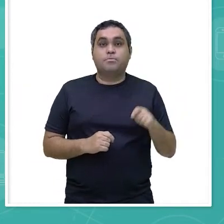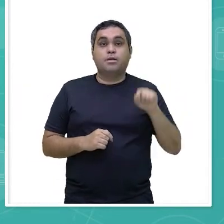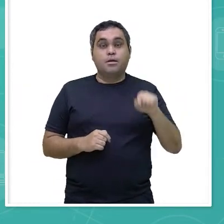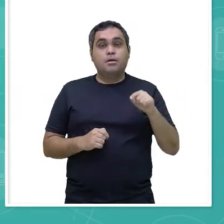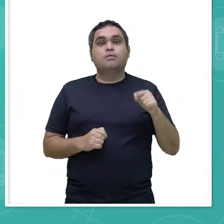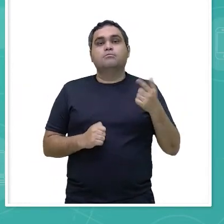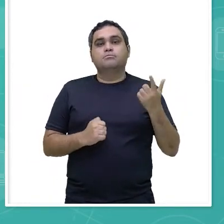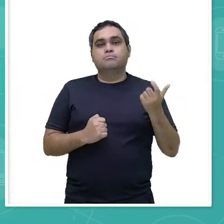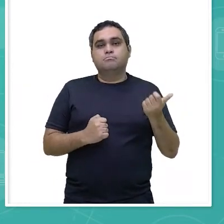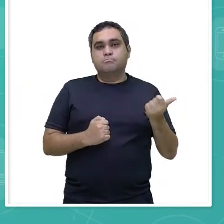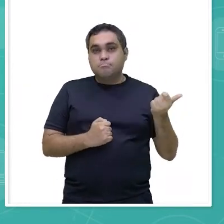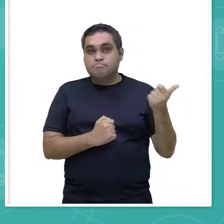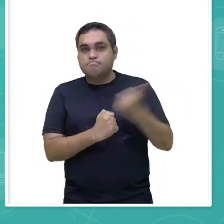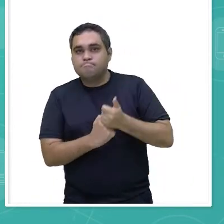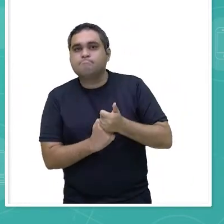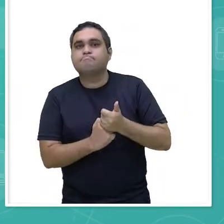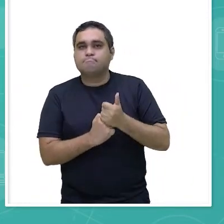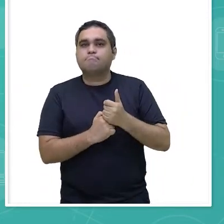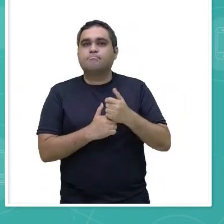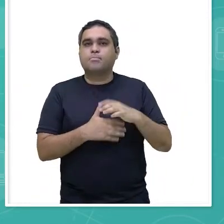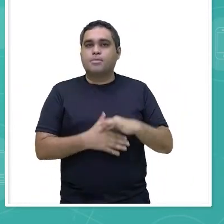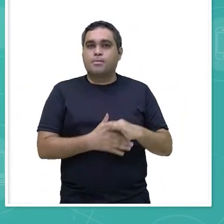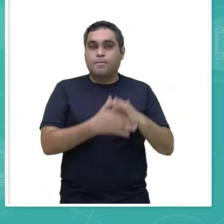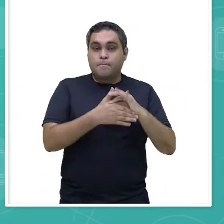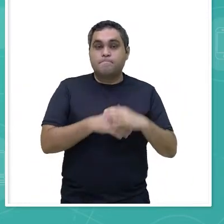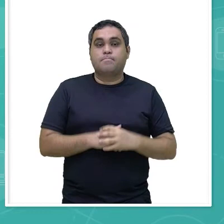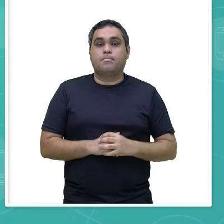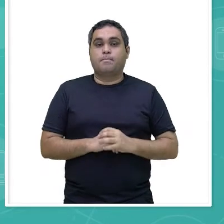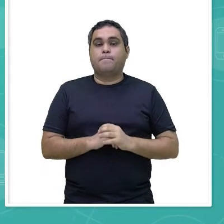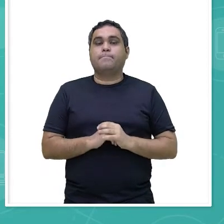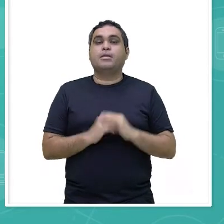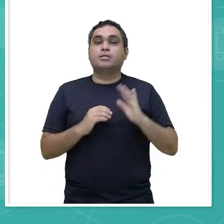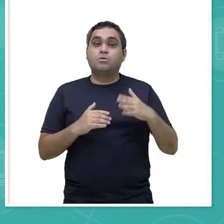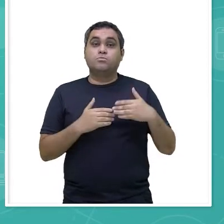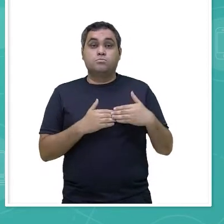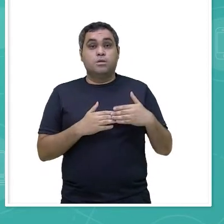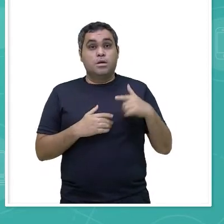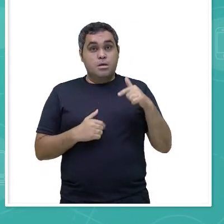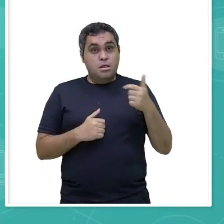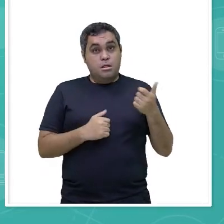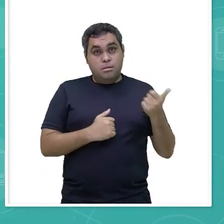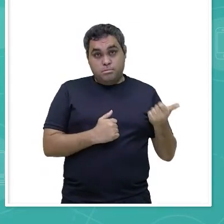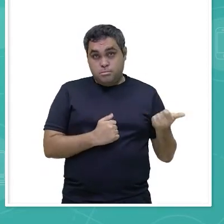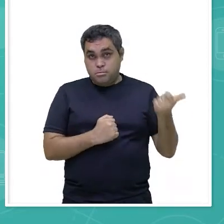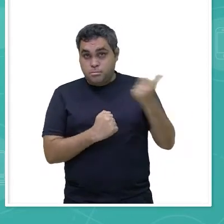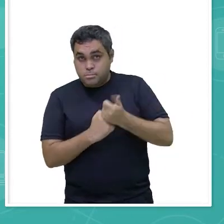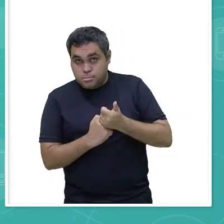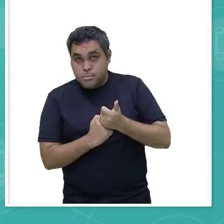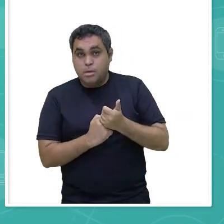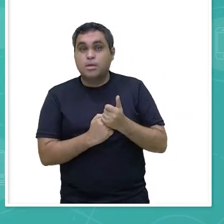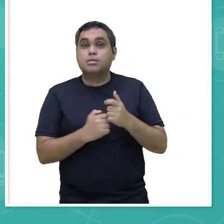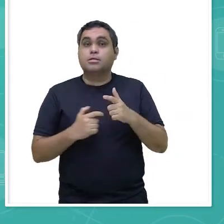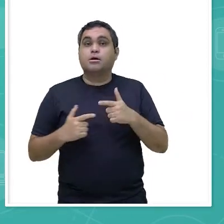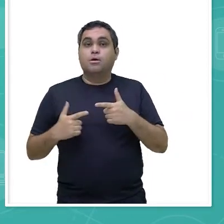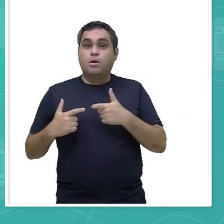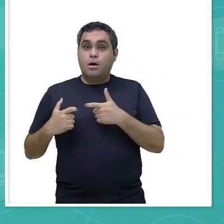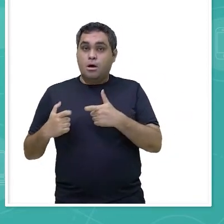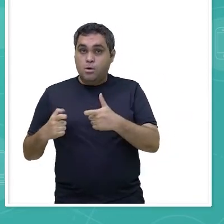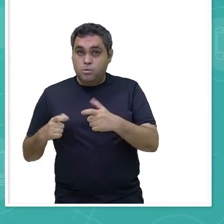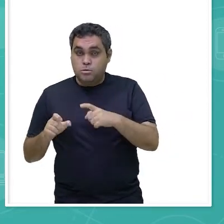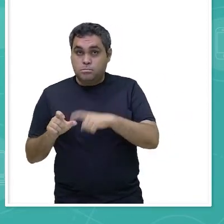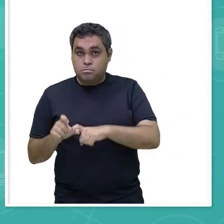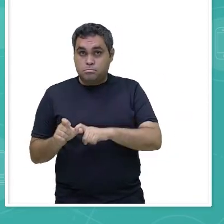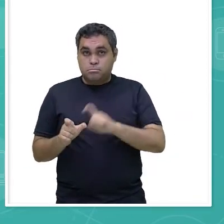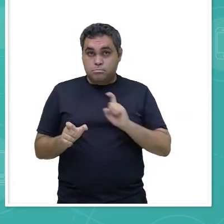ali daquela nova instituição. E quando Lenin assume, a Rússia sai de figura e vai